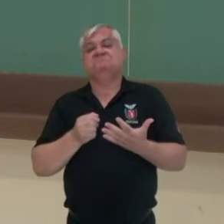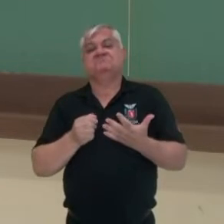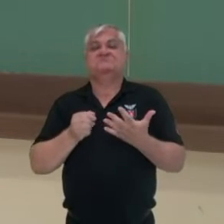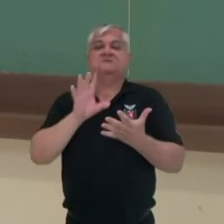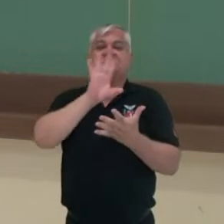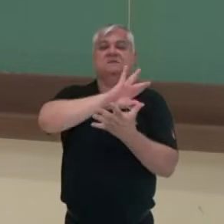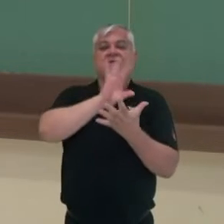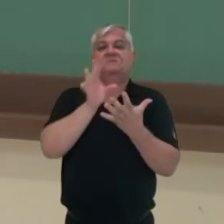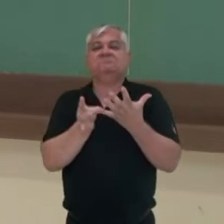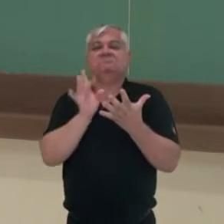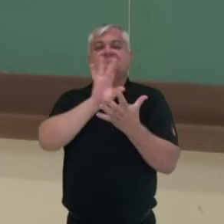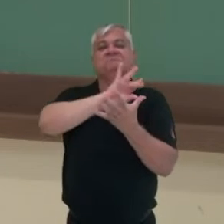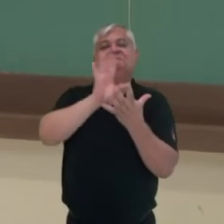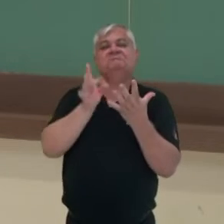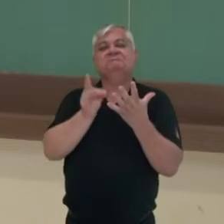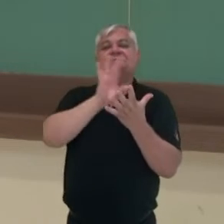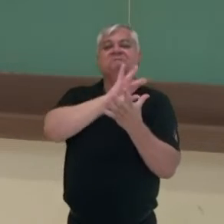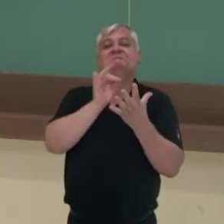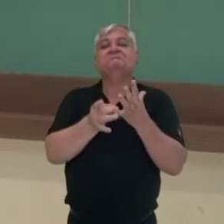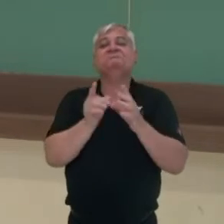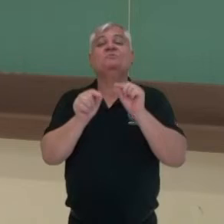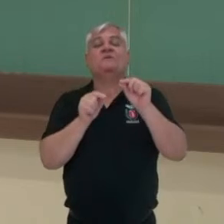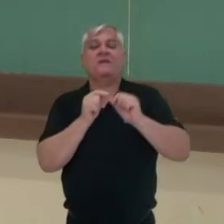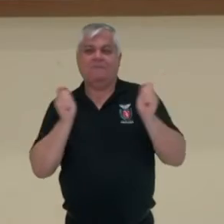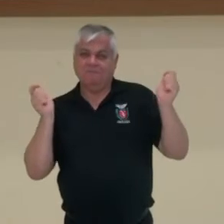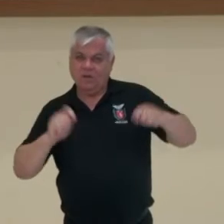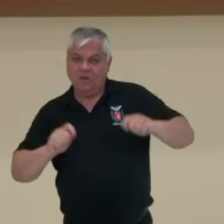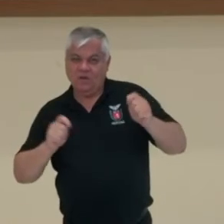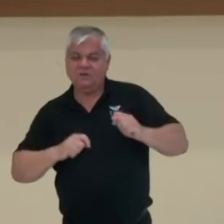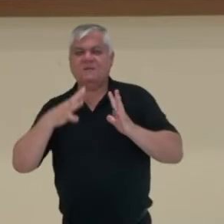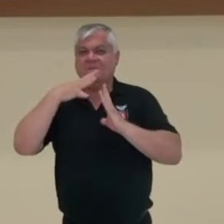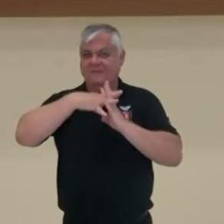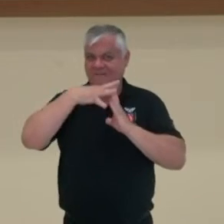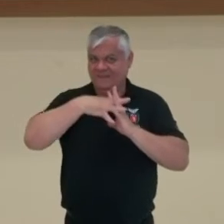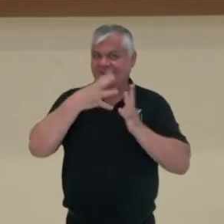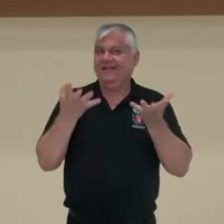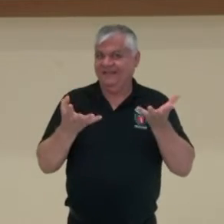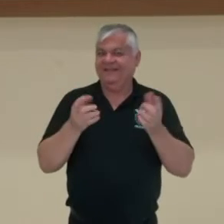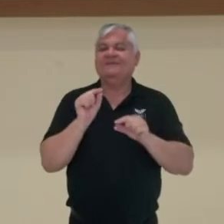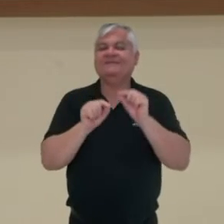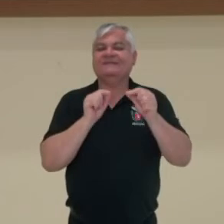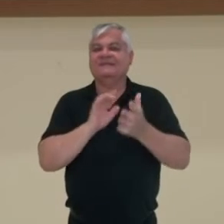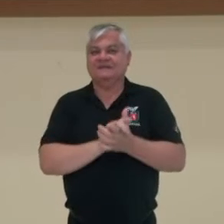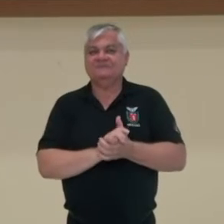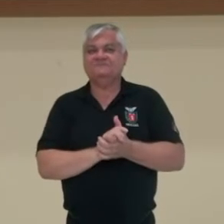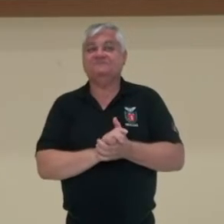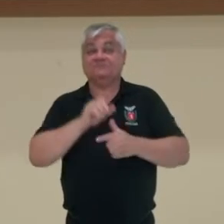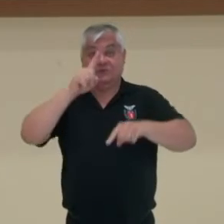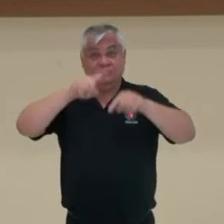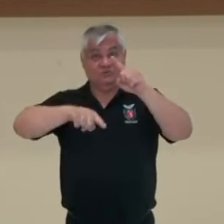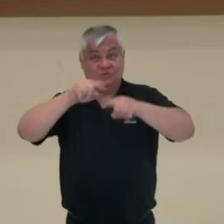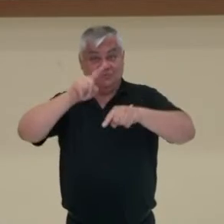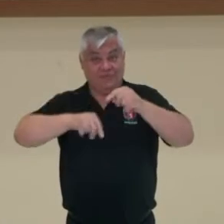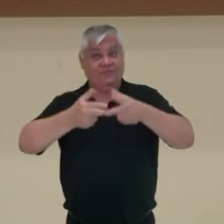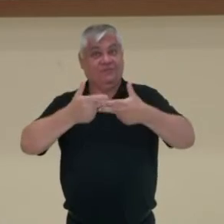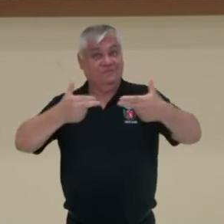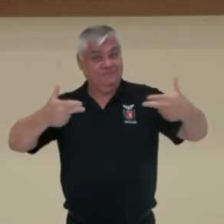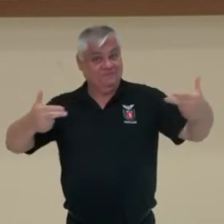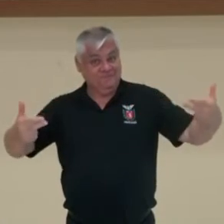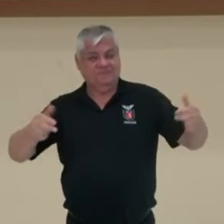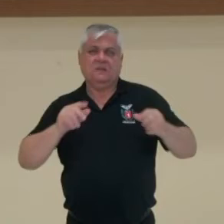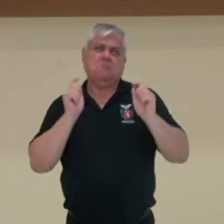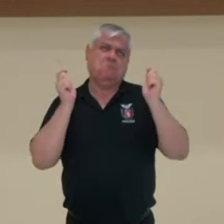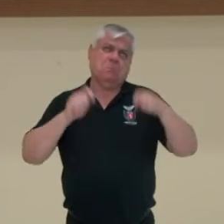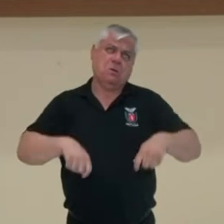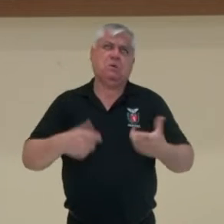seria permitido e proibido. Então você vai inventar uma luta em que você vai usar um instrumento mediador. Pode